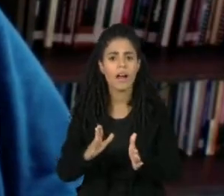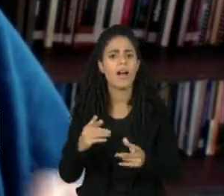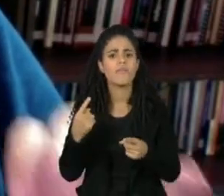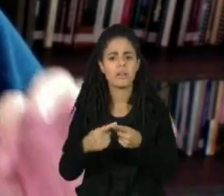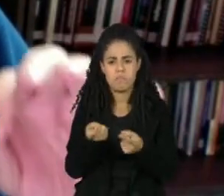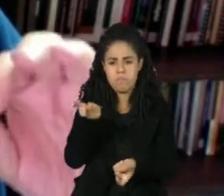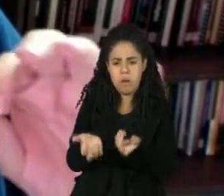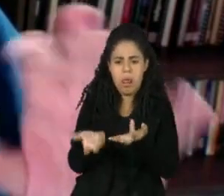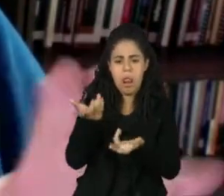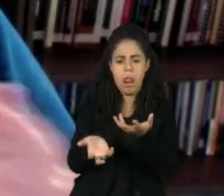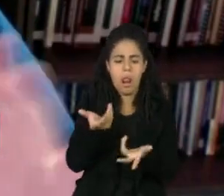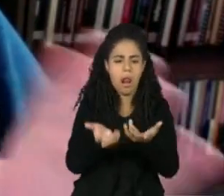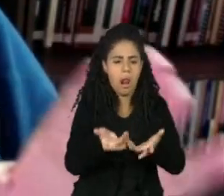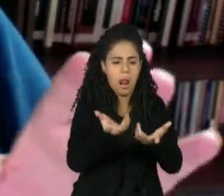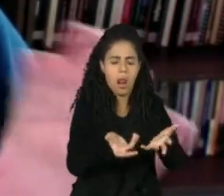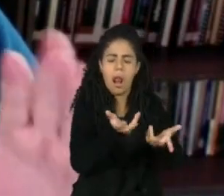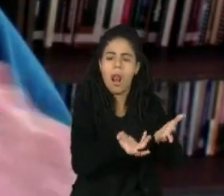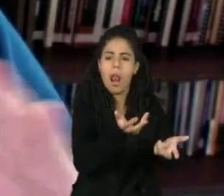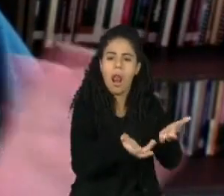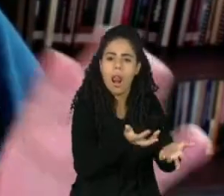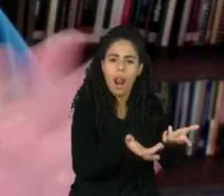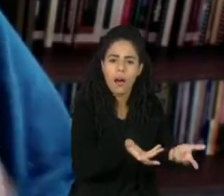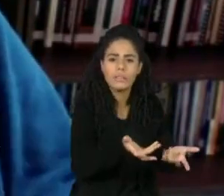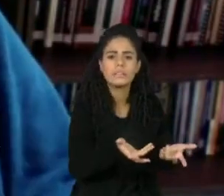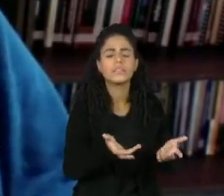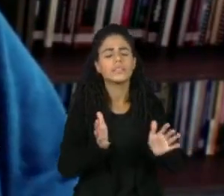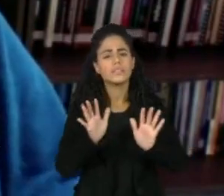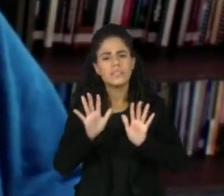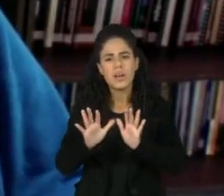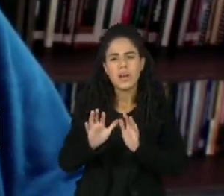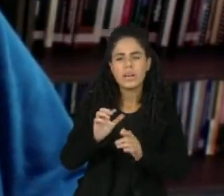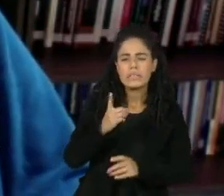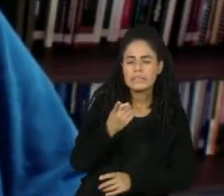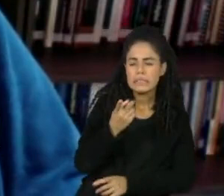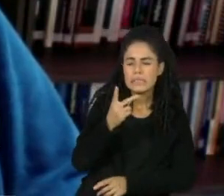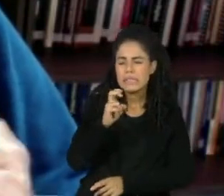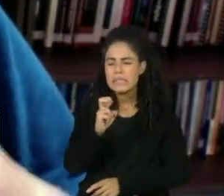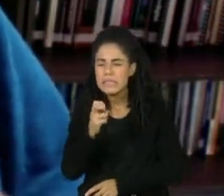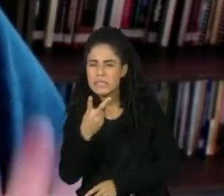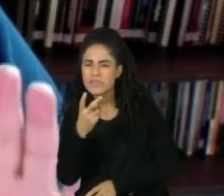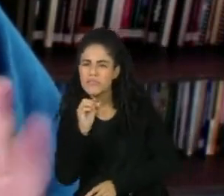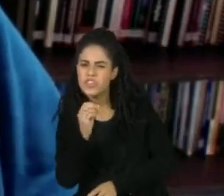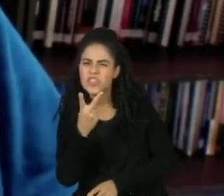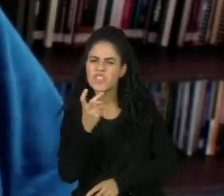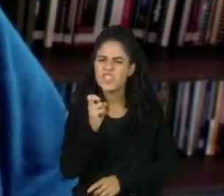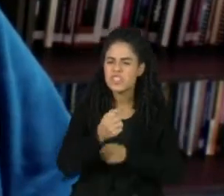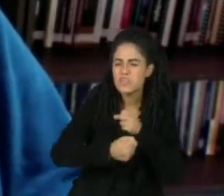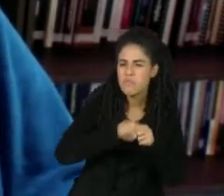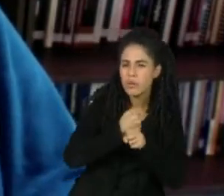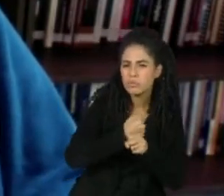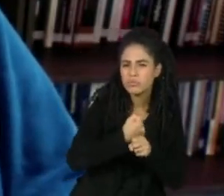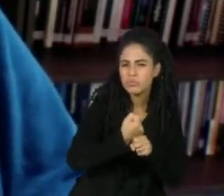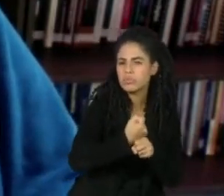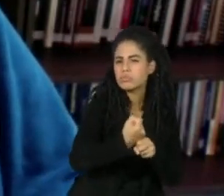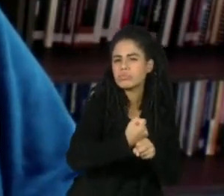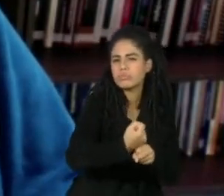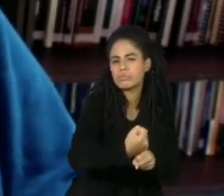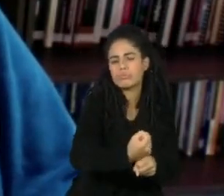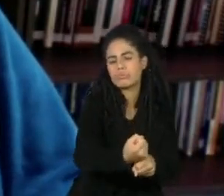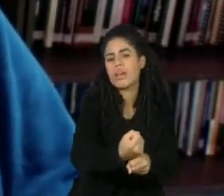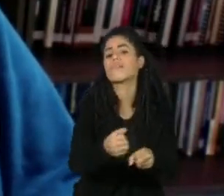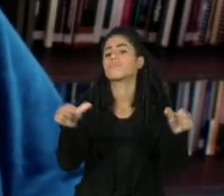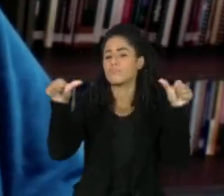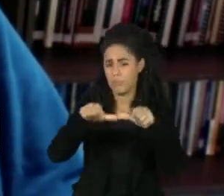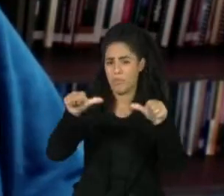fogo, talvez na faixa aí de 15, 20, 25 anos, nós teremos ultrapassado esse ponto de não